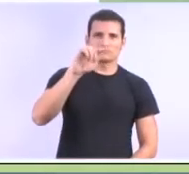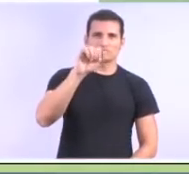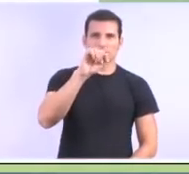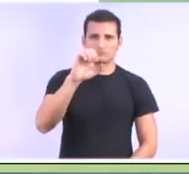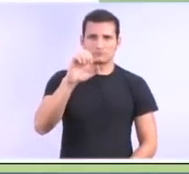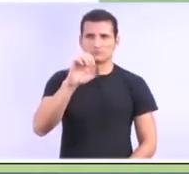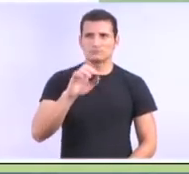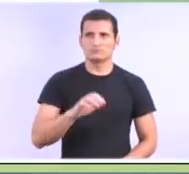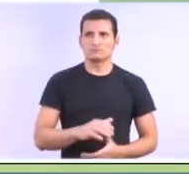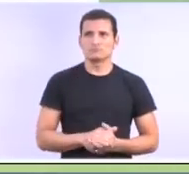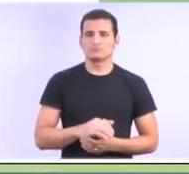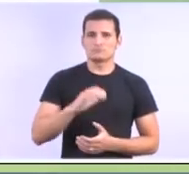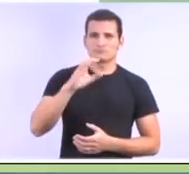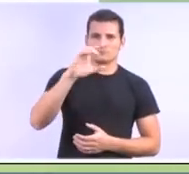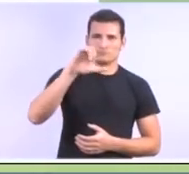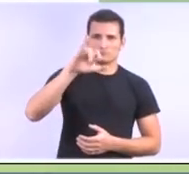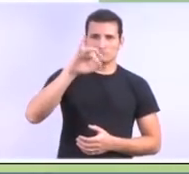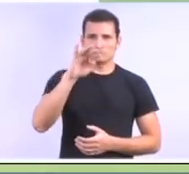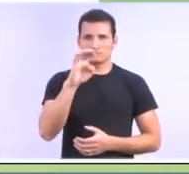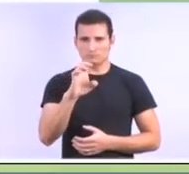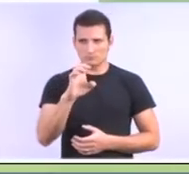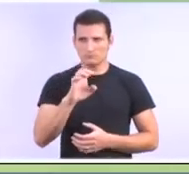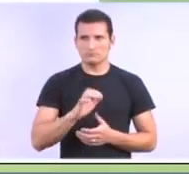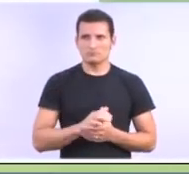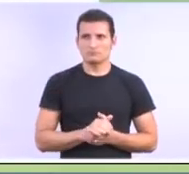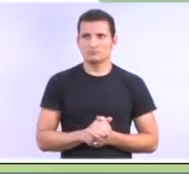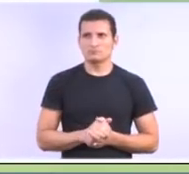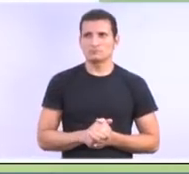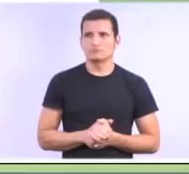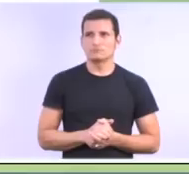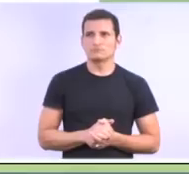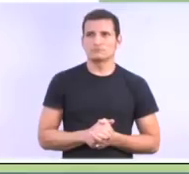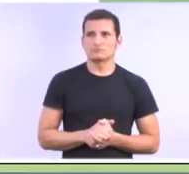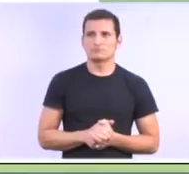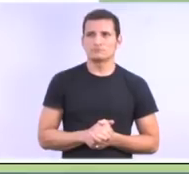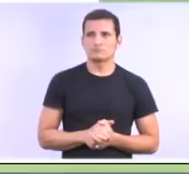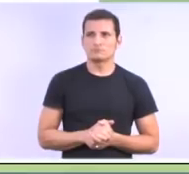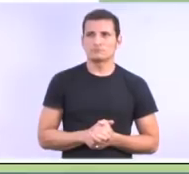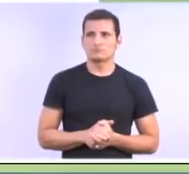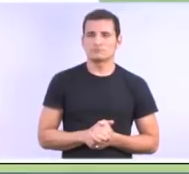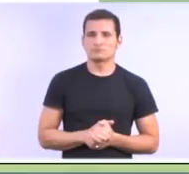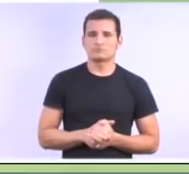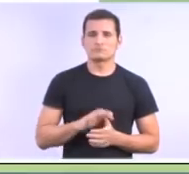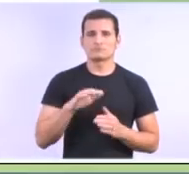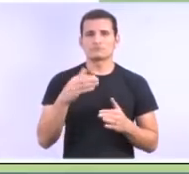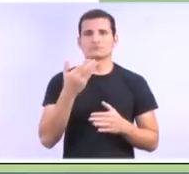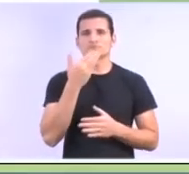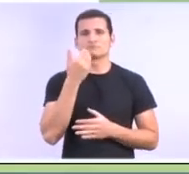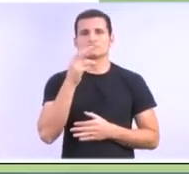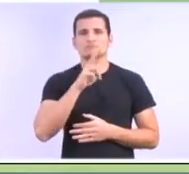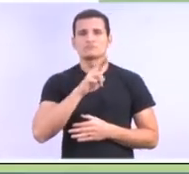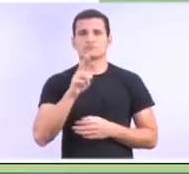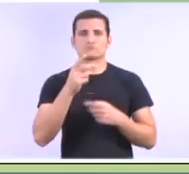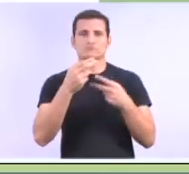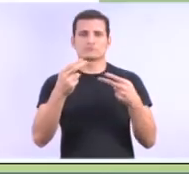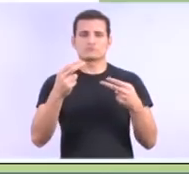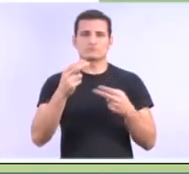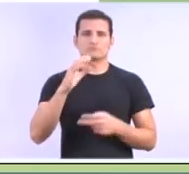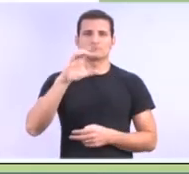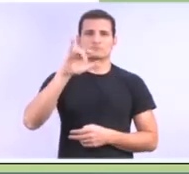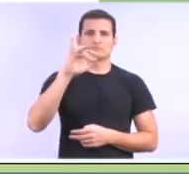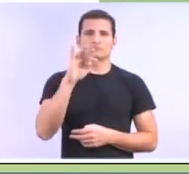definindo? Cliente. Né? É uma classe do tipo cliente. Qual seria o melhor nome de objeto para a classe